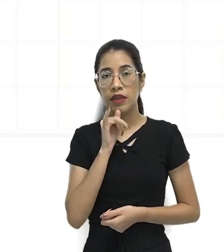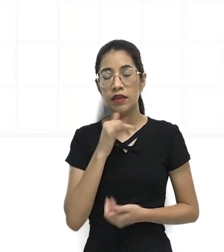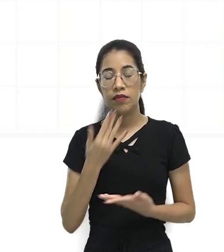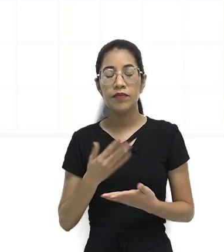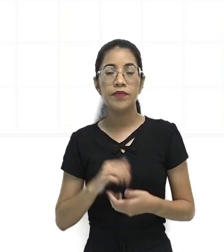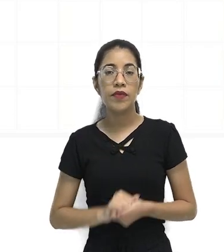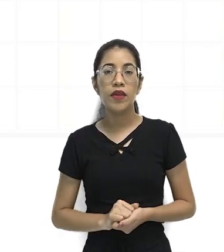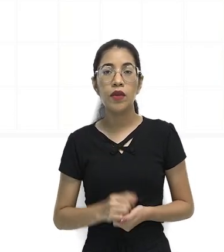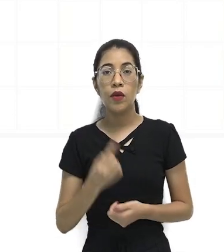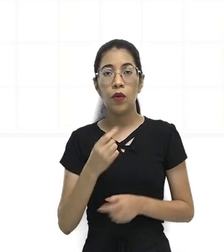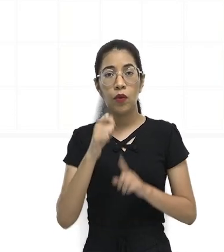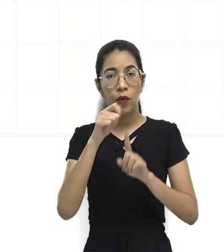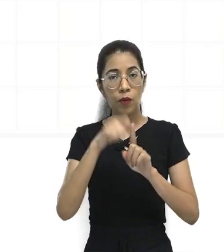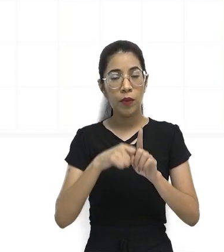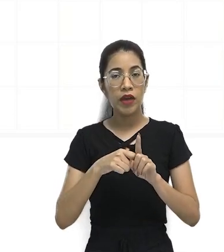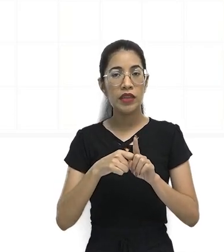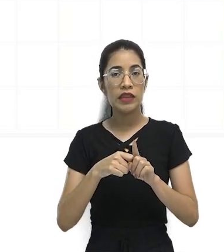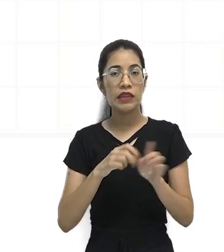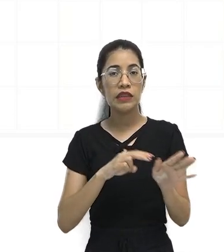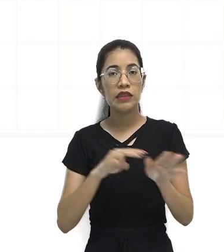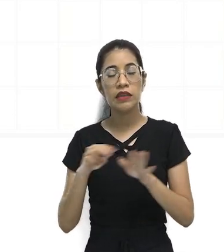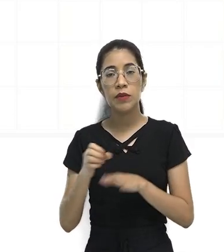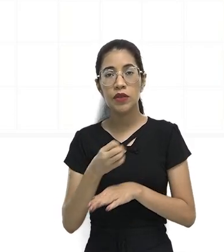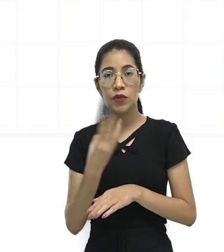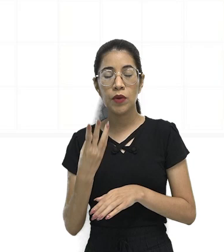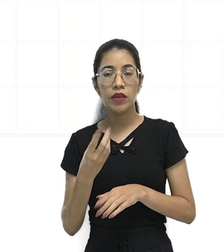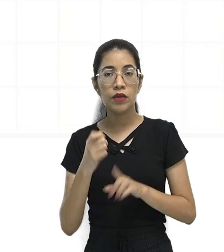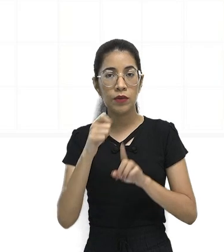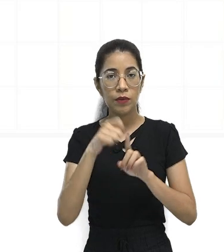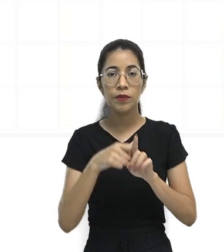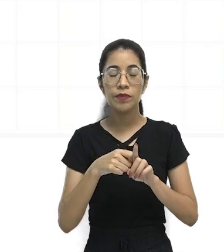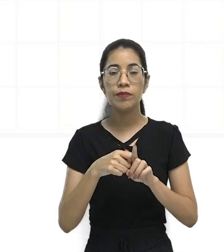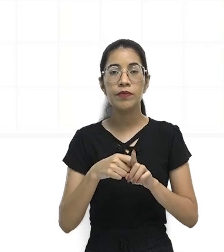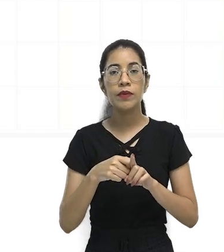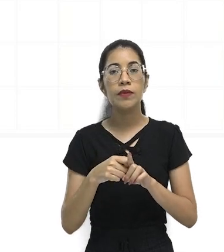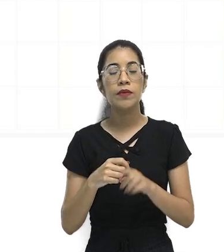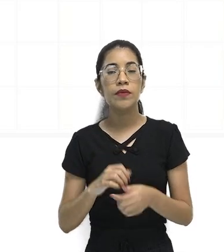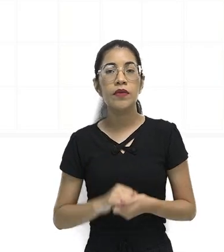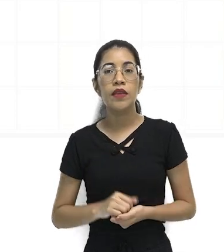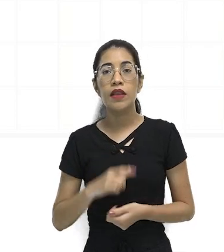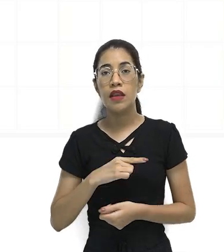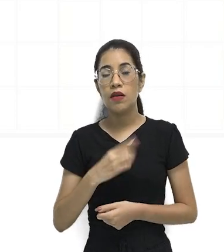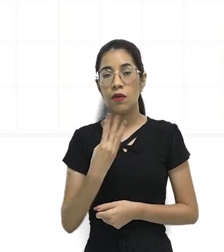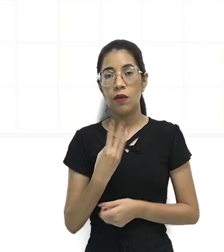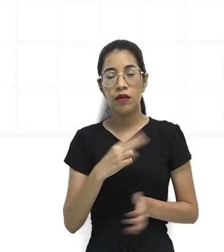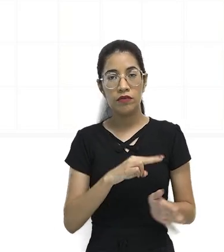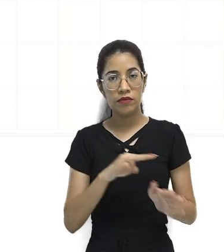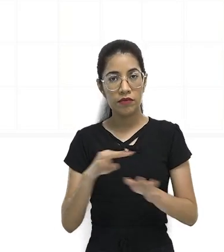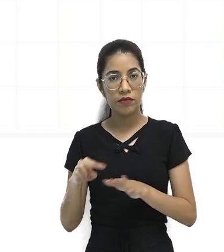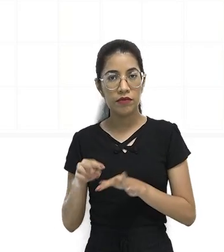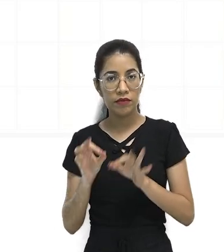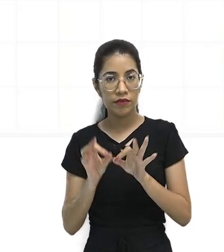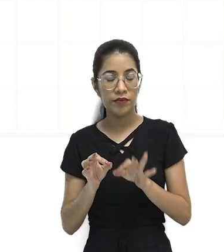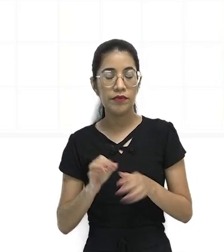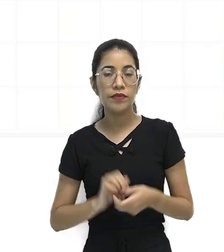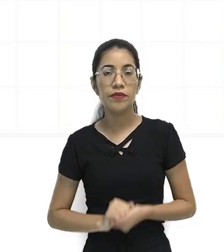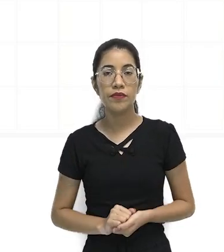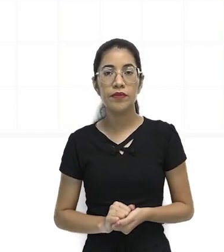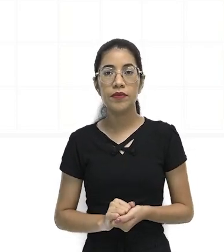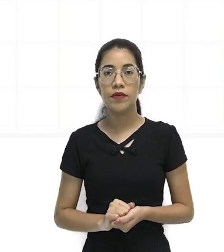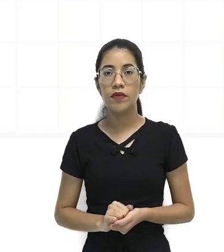mês tem quantas semanas, hein, pessoal? Isso aqui tá fácil, né? Um mês tem 4 semanas.